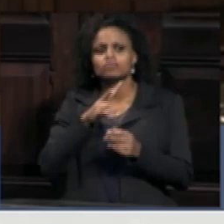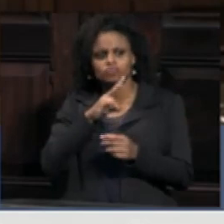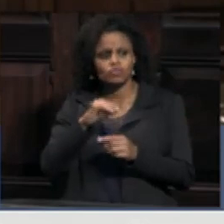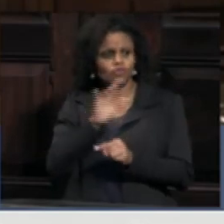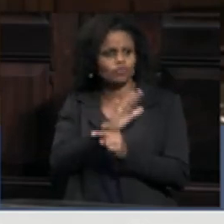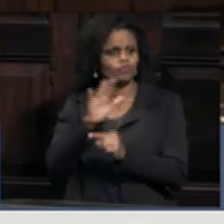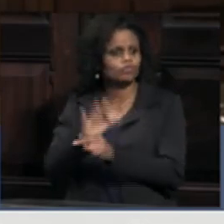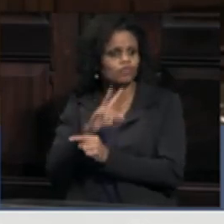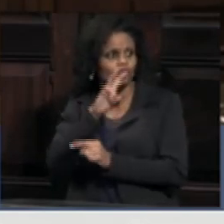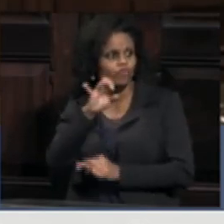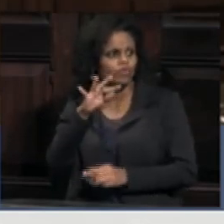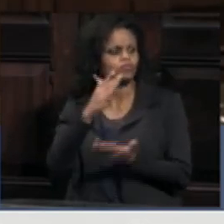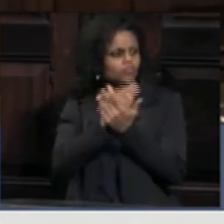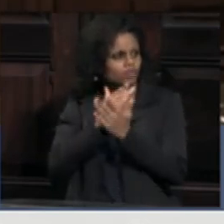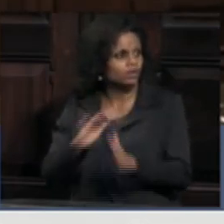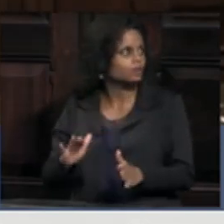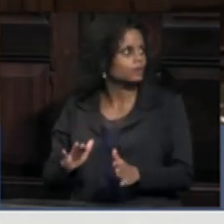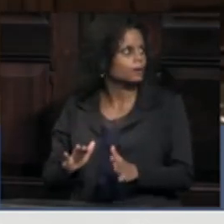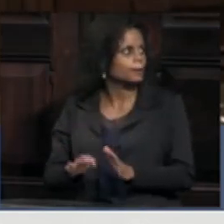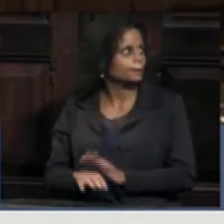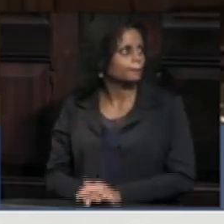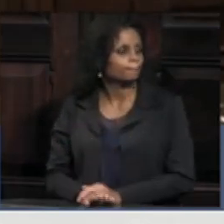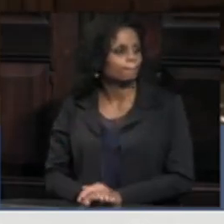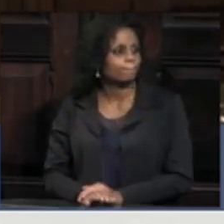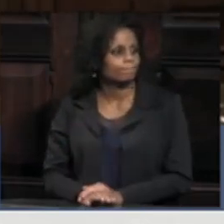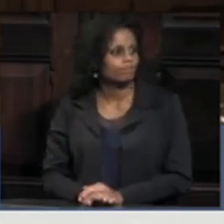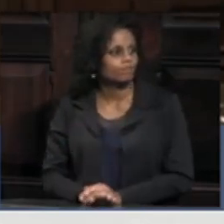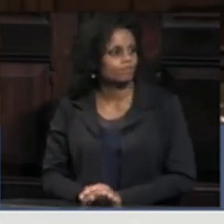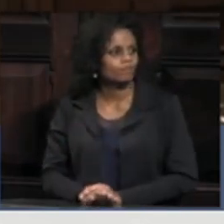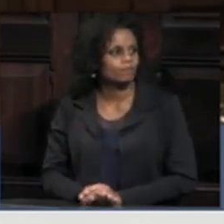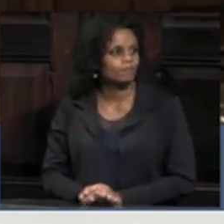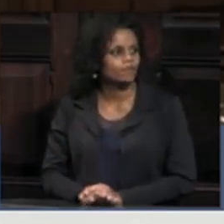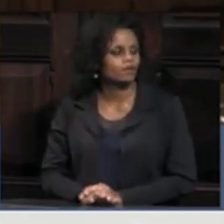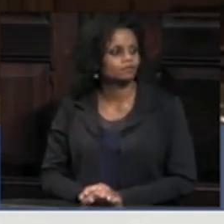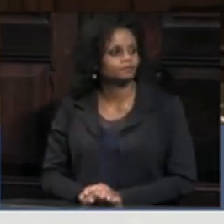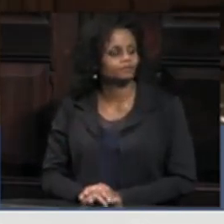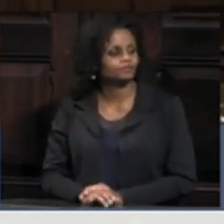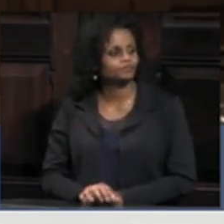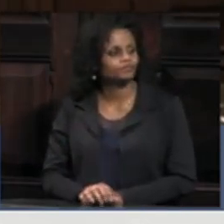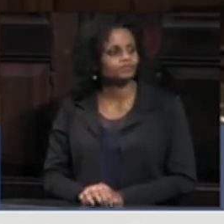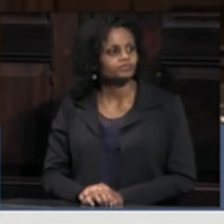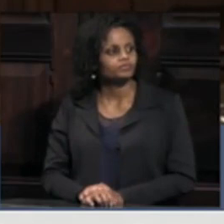Para defender, não por ser contra ou a favor